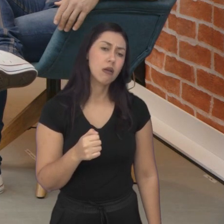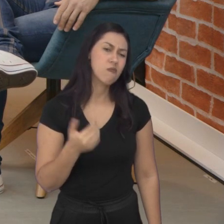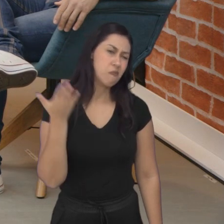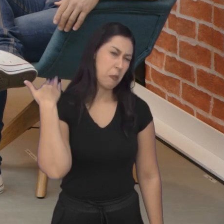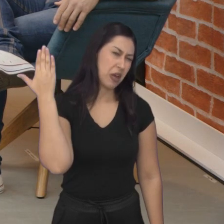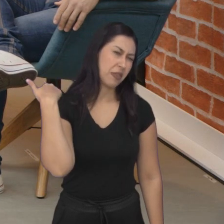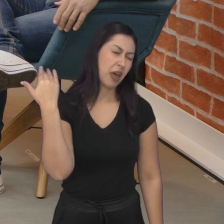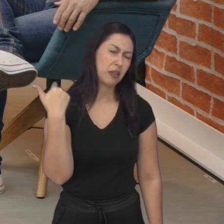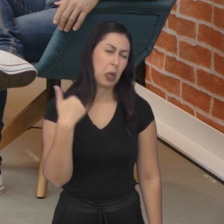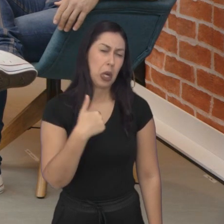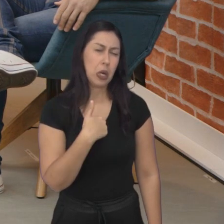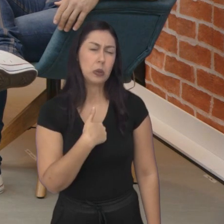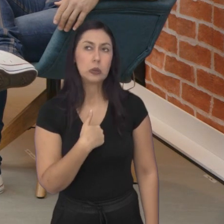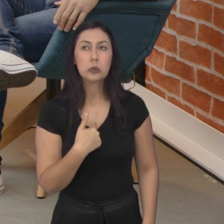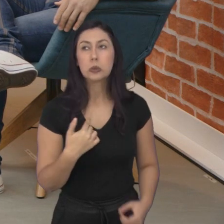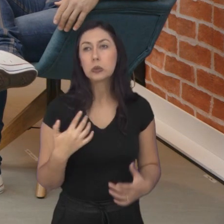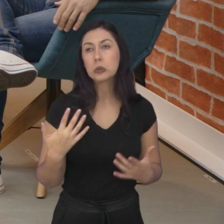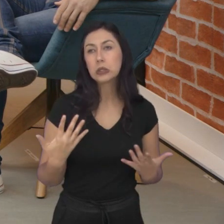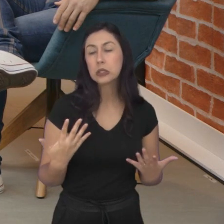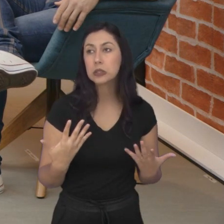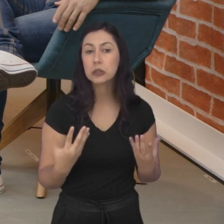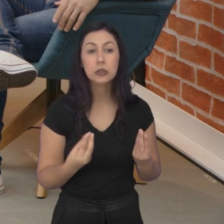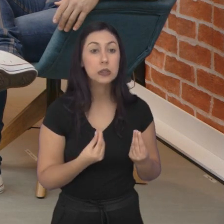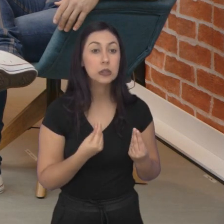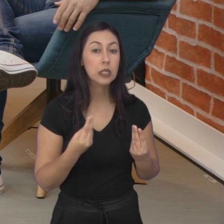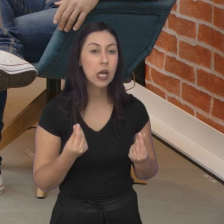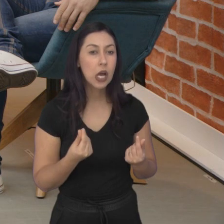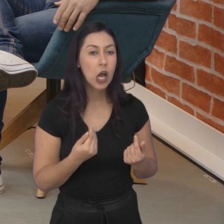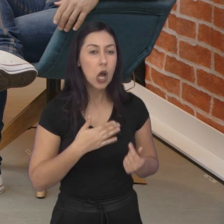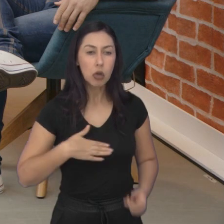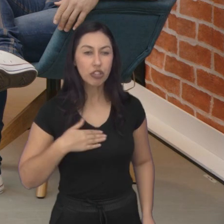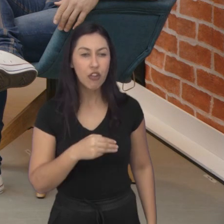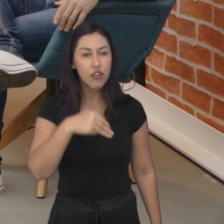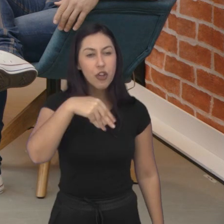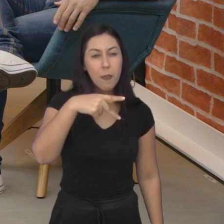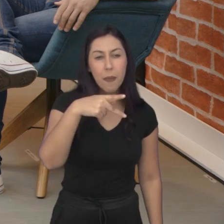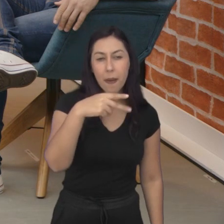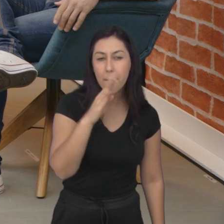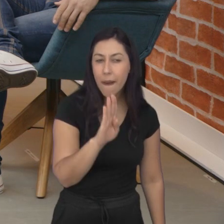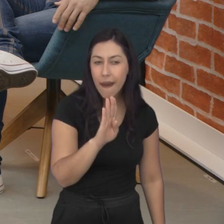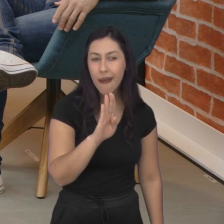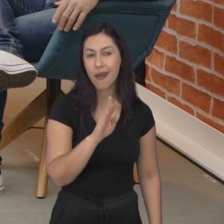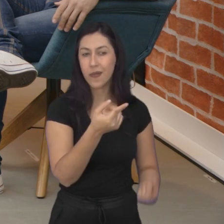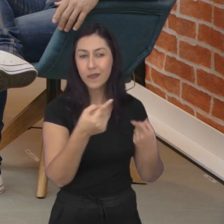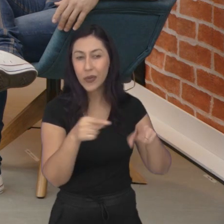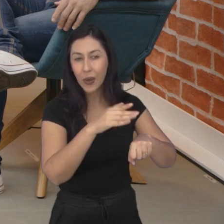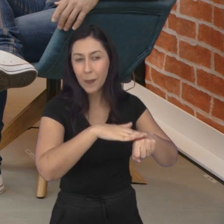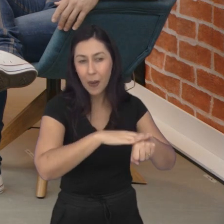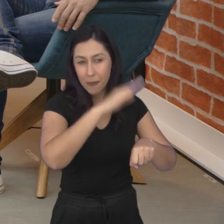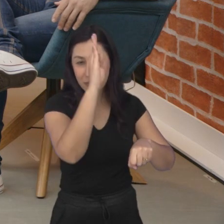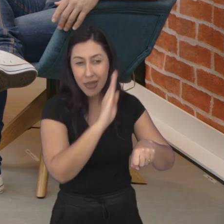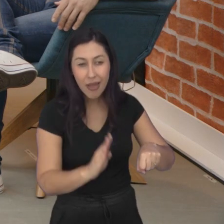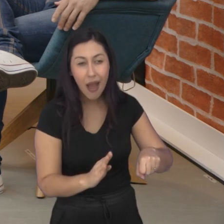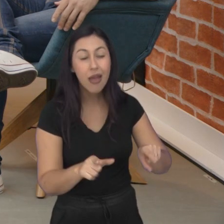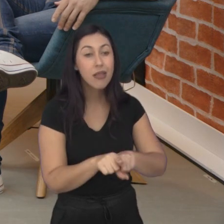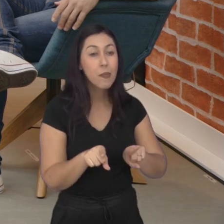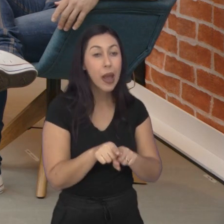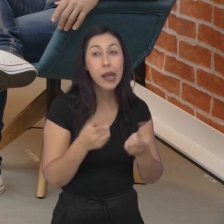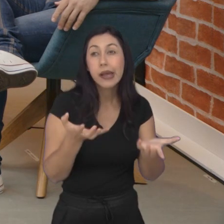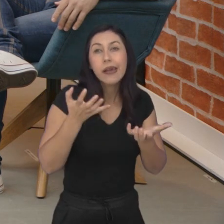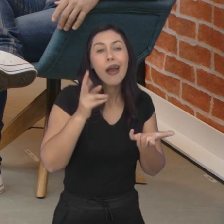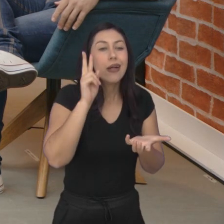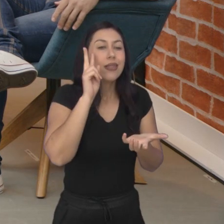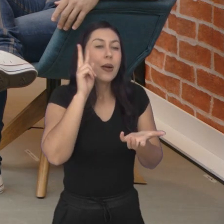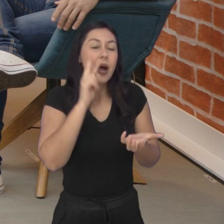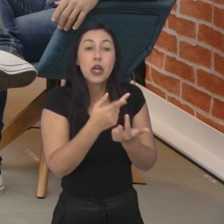Eu estava em um momento bem música popular brasileira e a ideia de